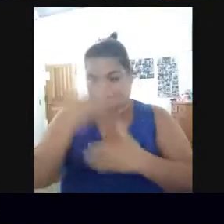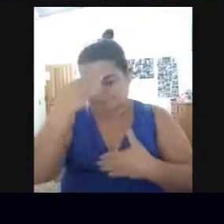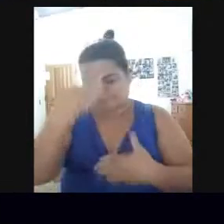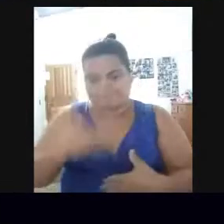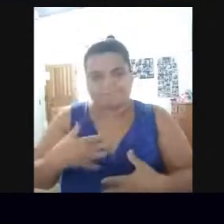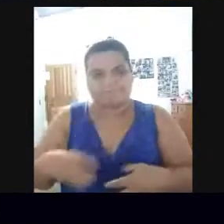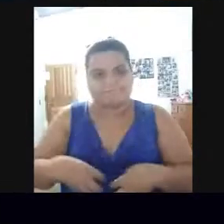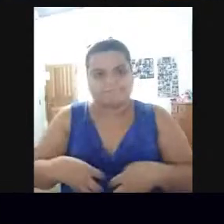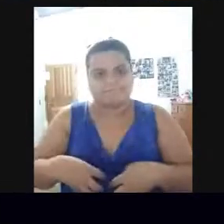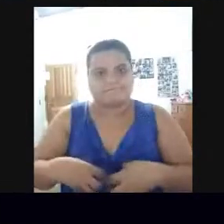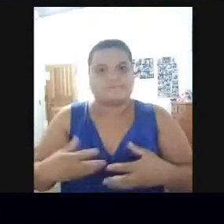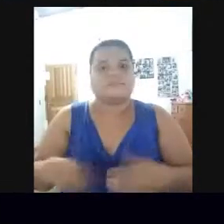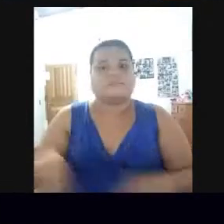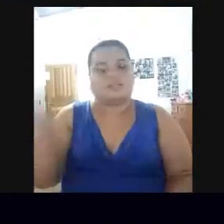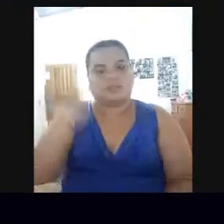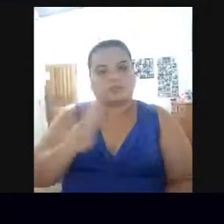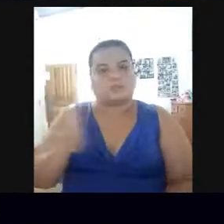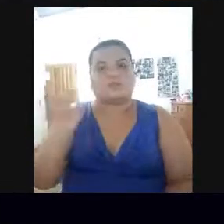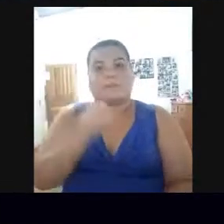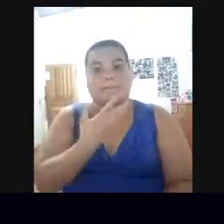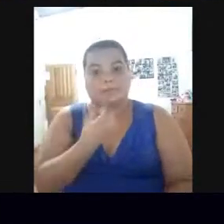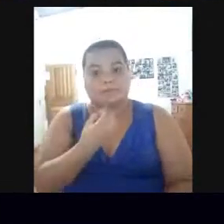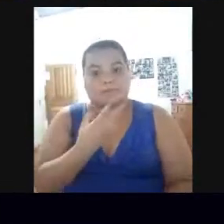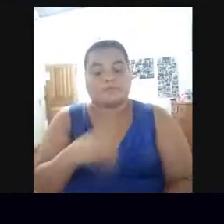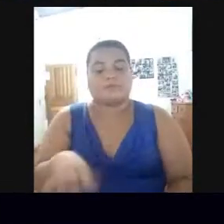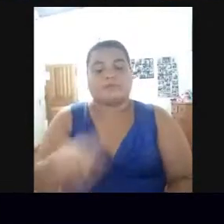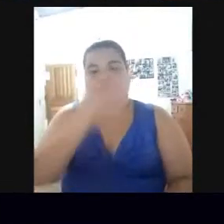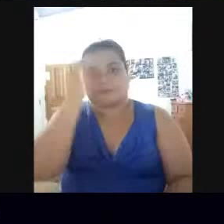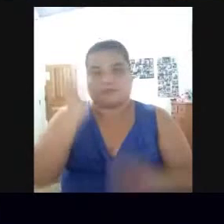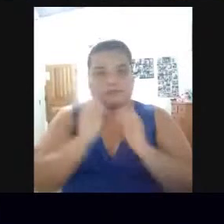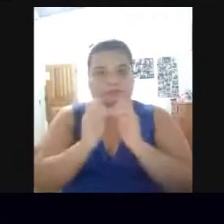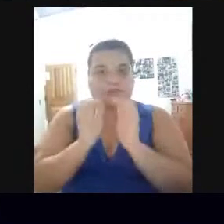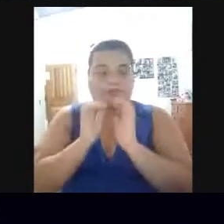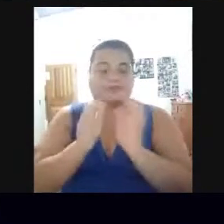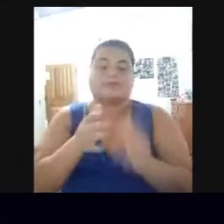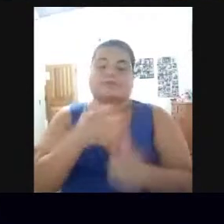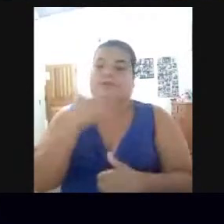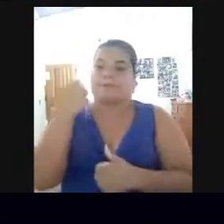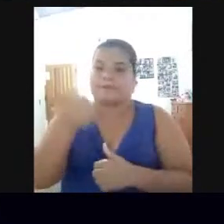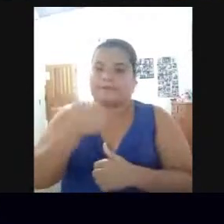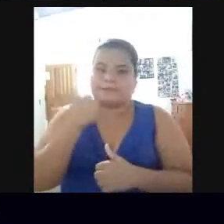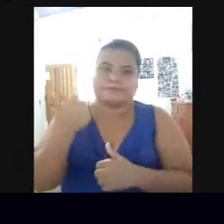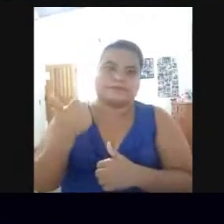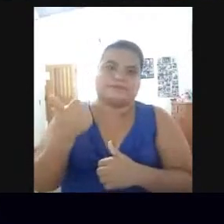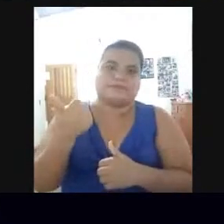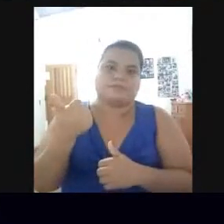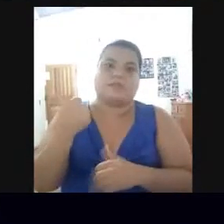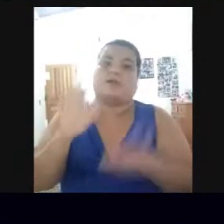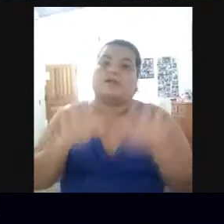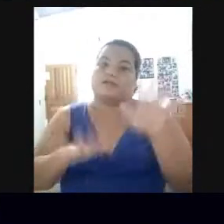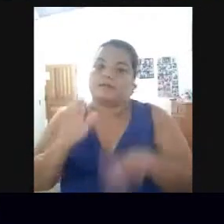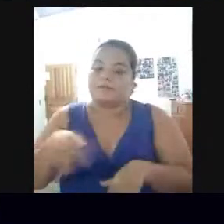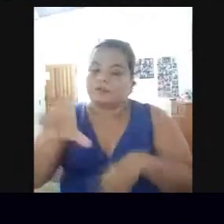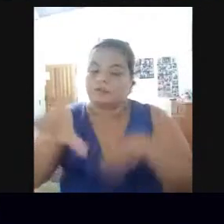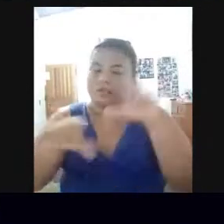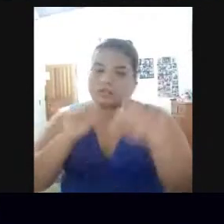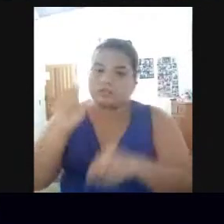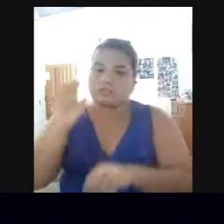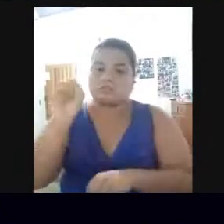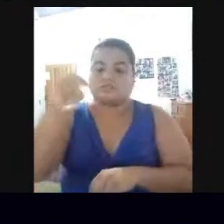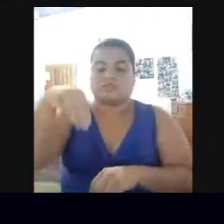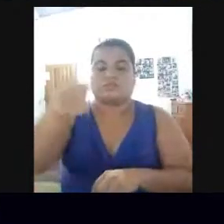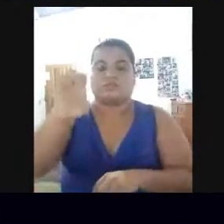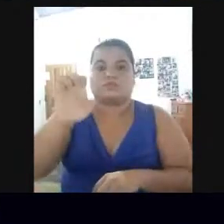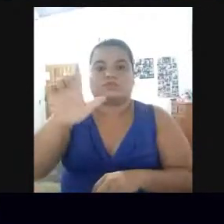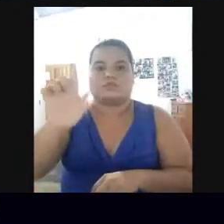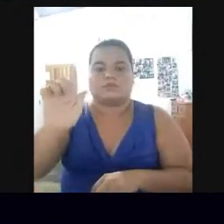autismo e traz vários benefícios para melhora de sintomas. Depende do ômega 3 que for utilizado, quanto de EPA e quanto de